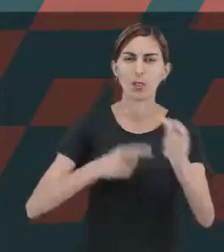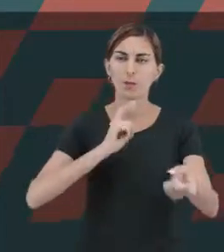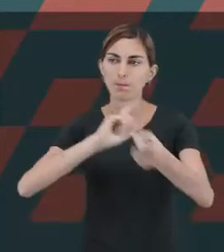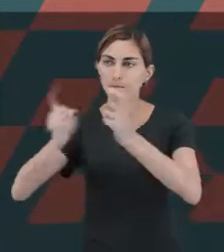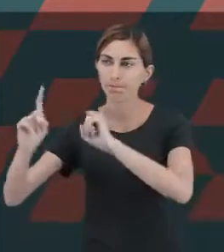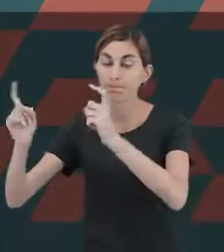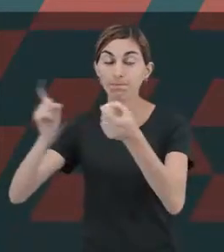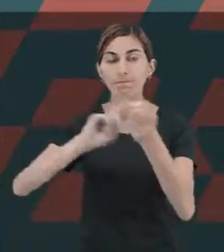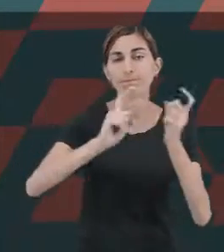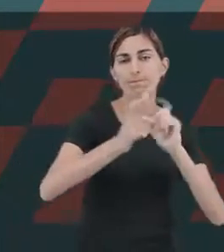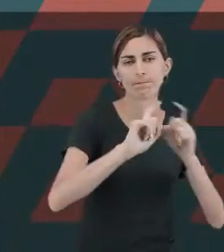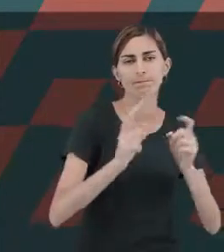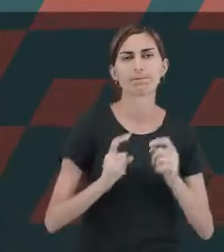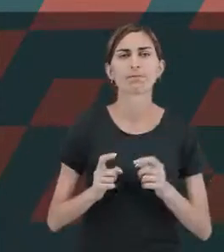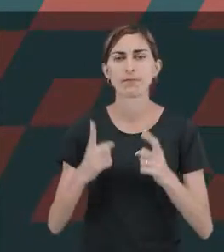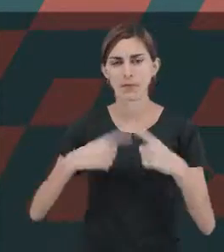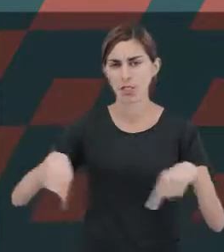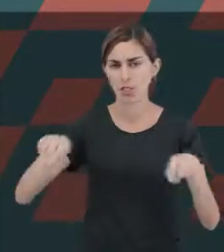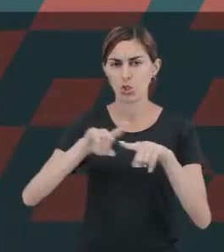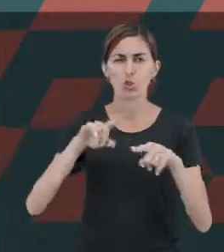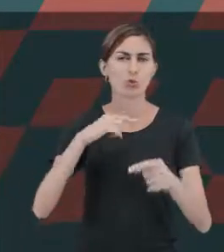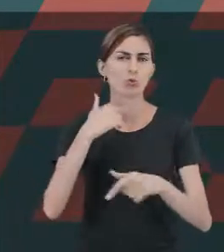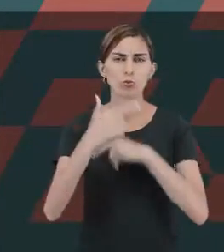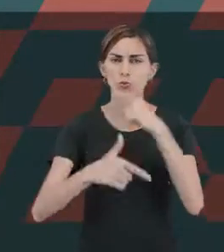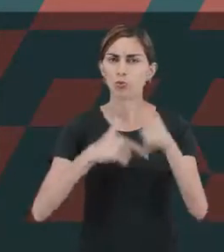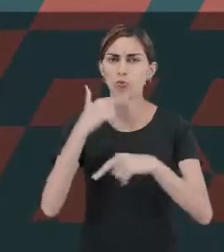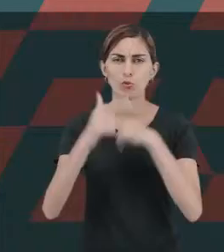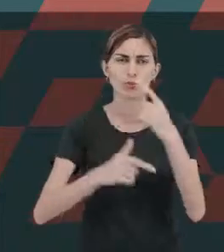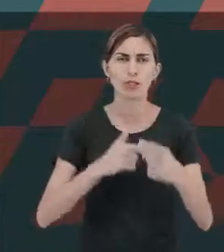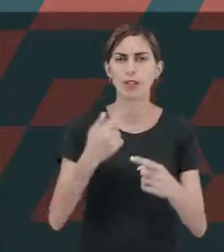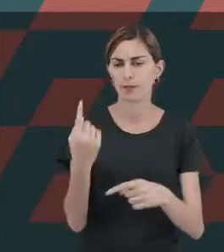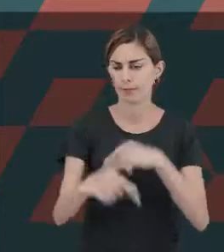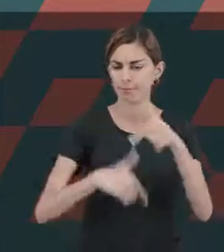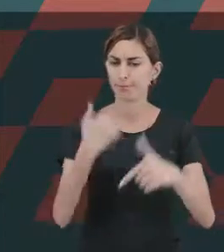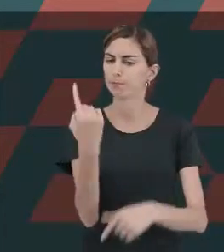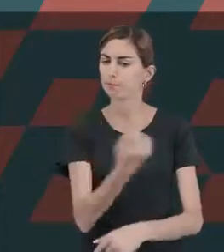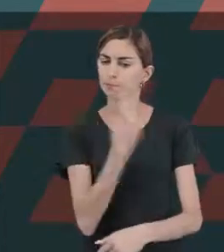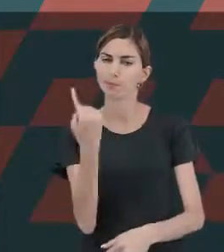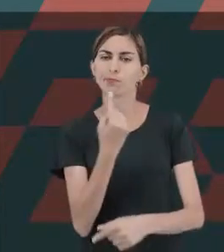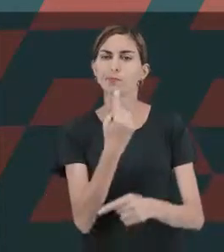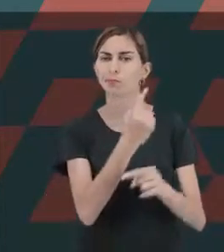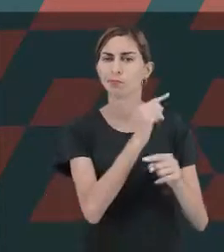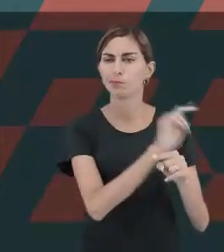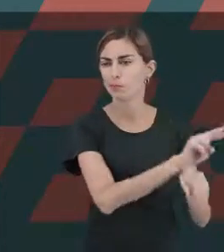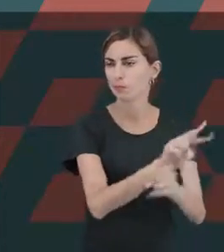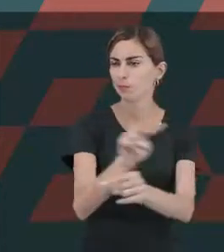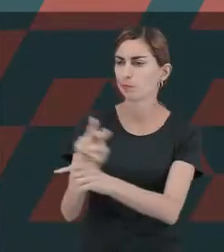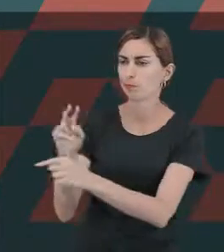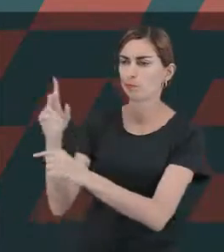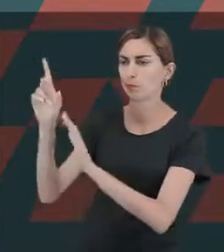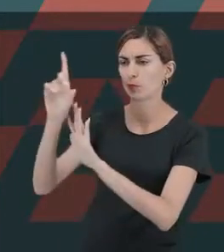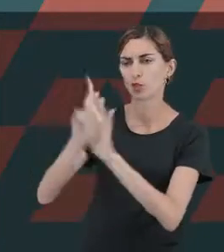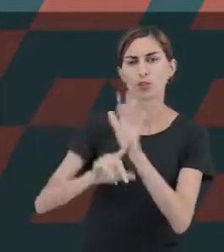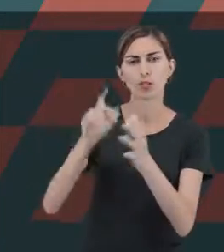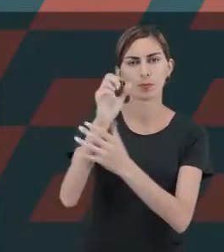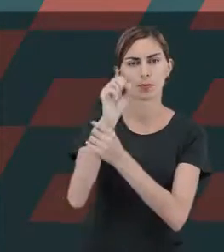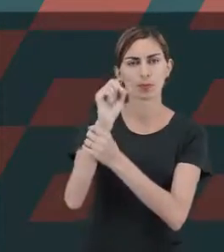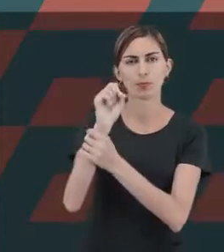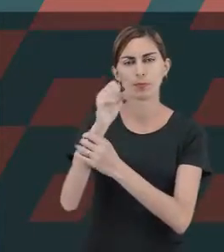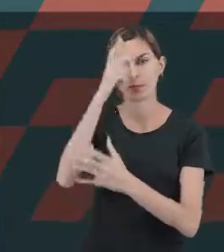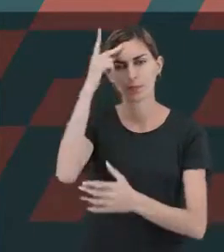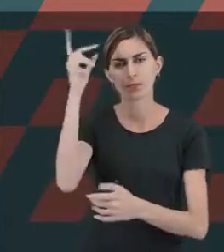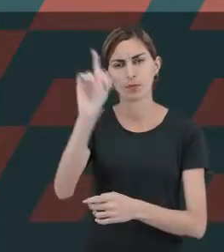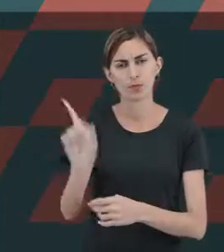em rede. Nós não teremos como trabalhar sozinho e garantir direitos das pessoas com